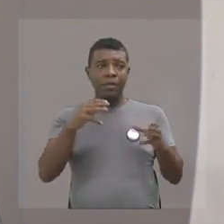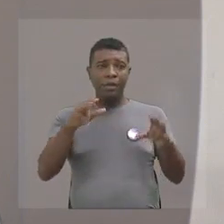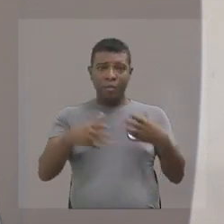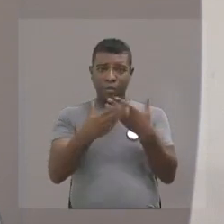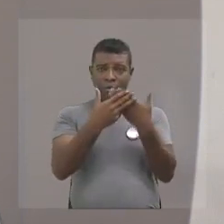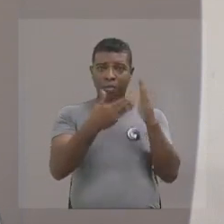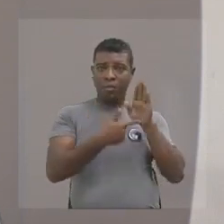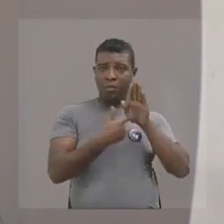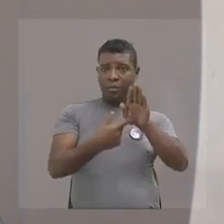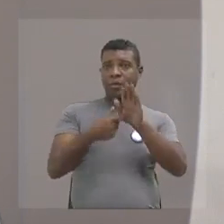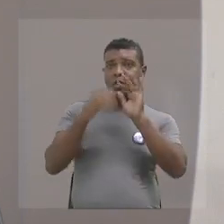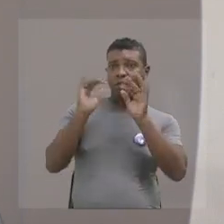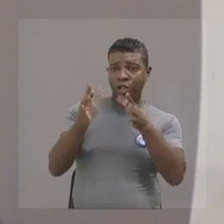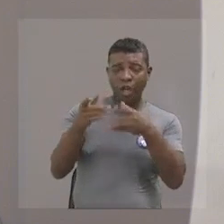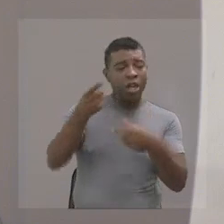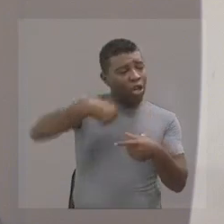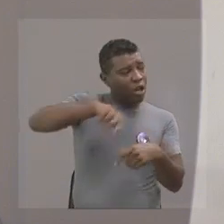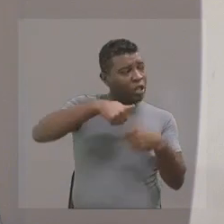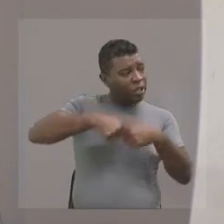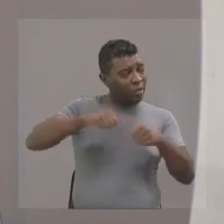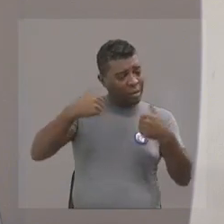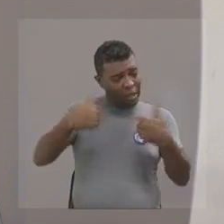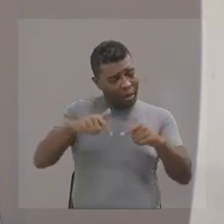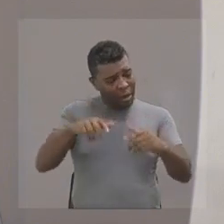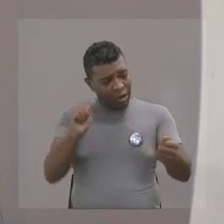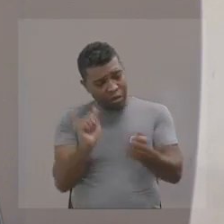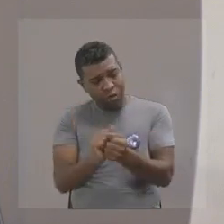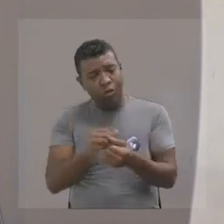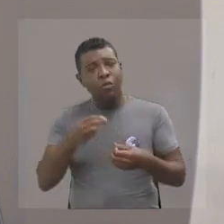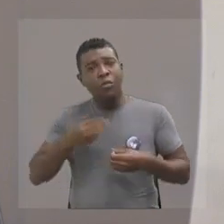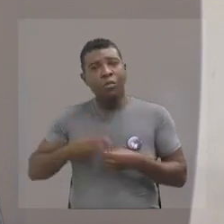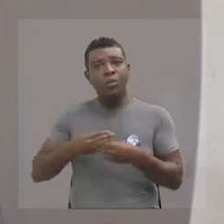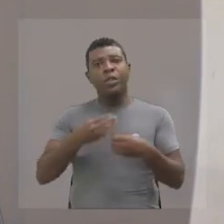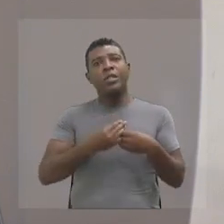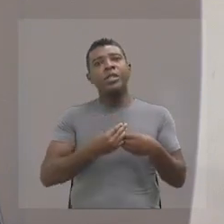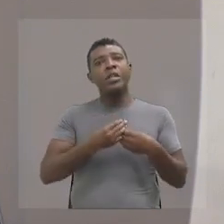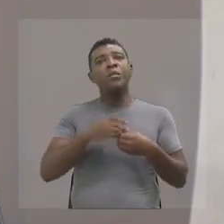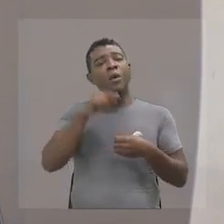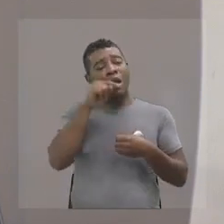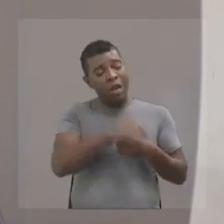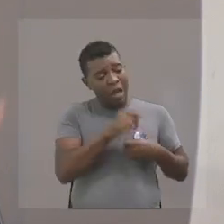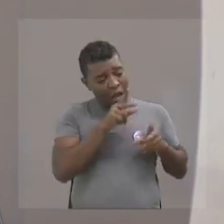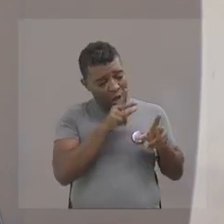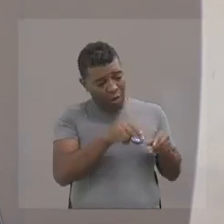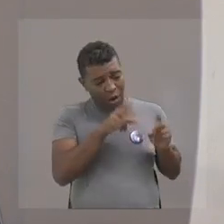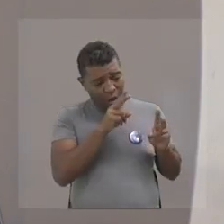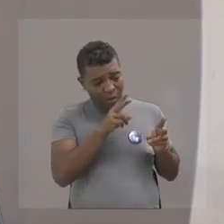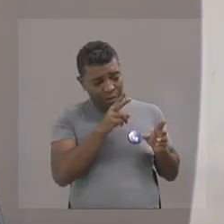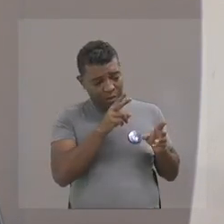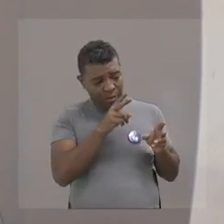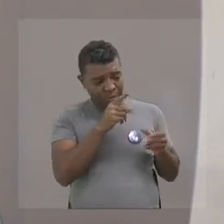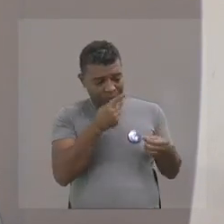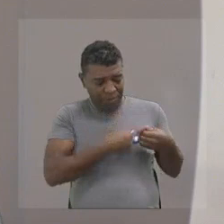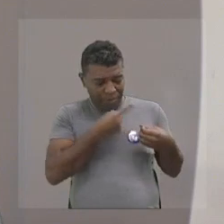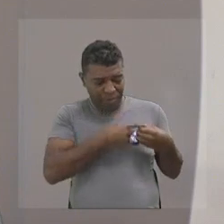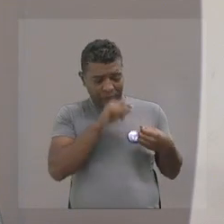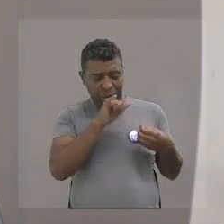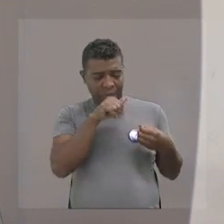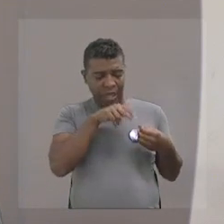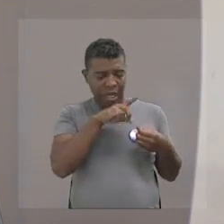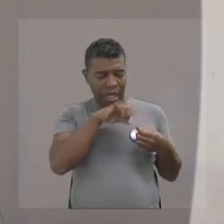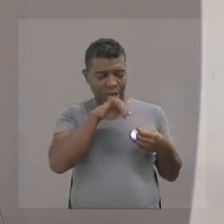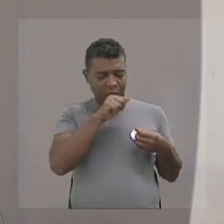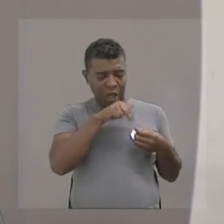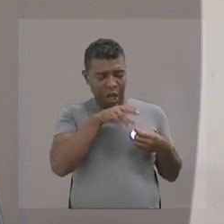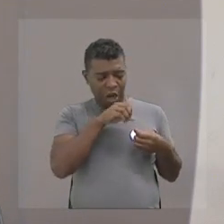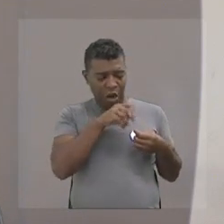Gente Tem trabalhado junto com municípios replicar exemplos como de Indianópolis porque nós temos que pensar na gestão de resíduos sólidos em todos os seus ciclo que